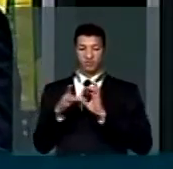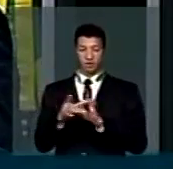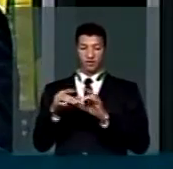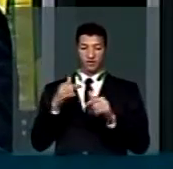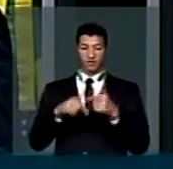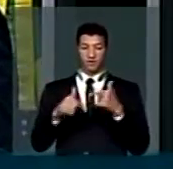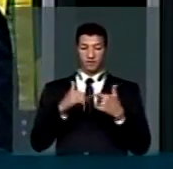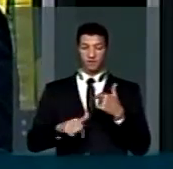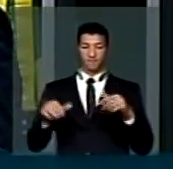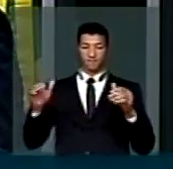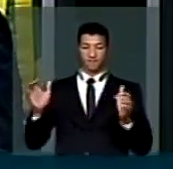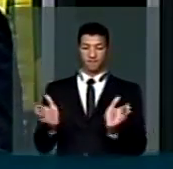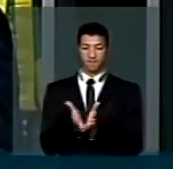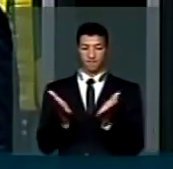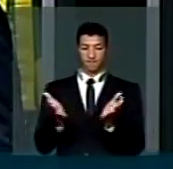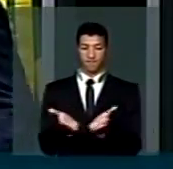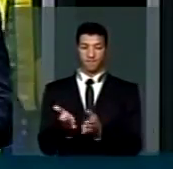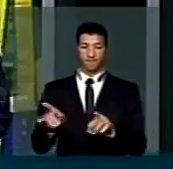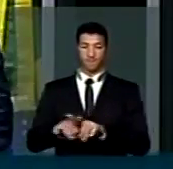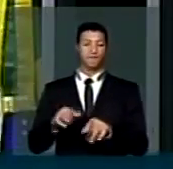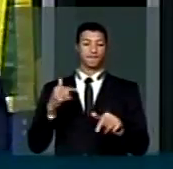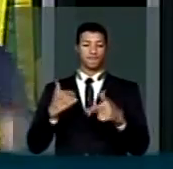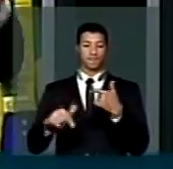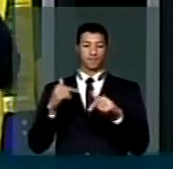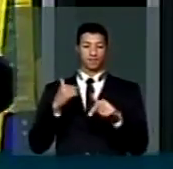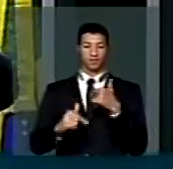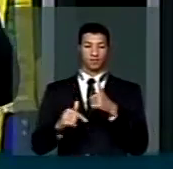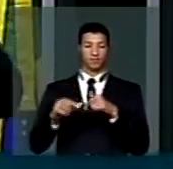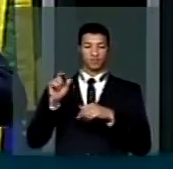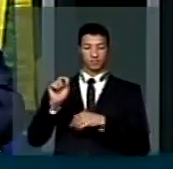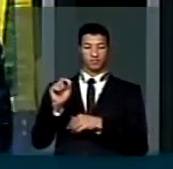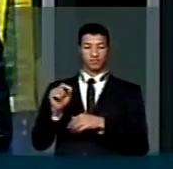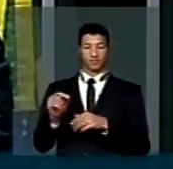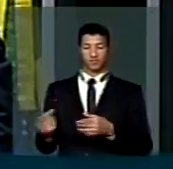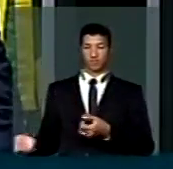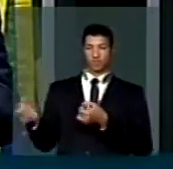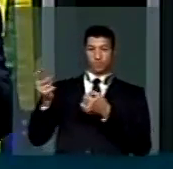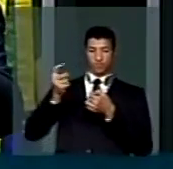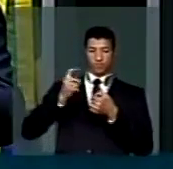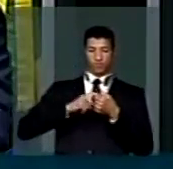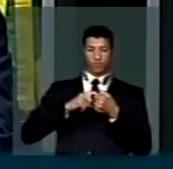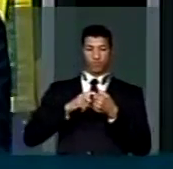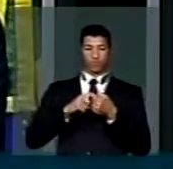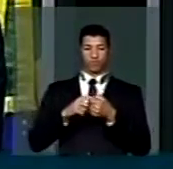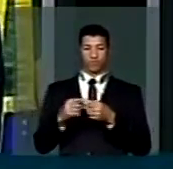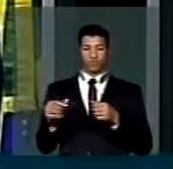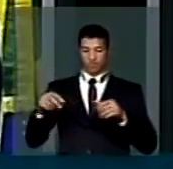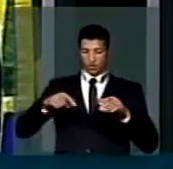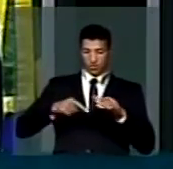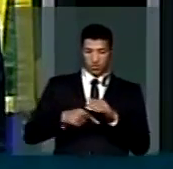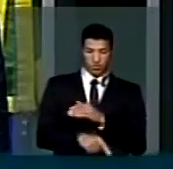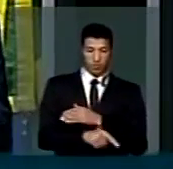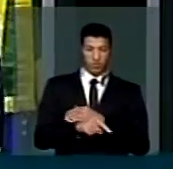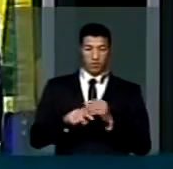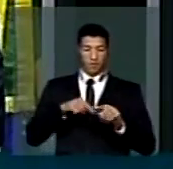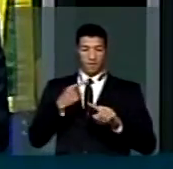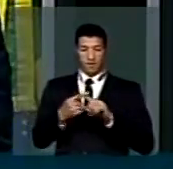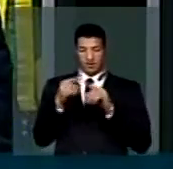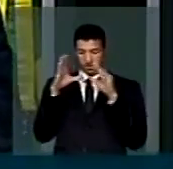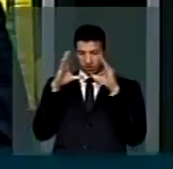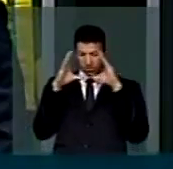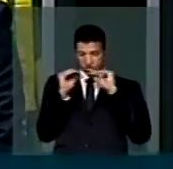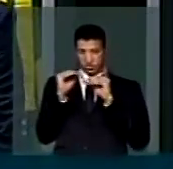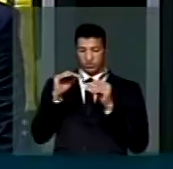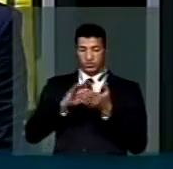trabalhista precário, deste vínculo trabalhista que nos remete aos porões mais